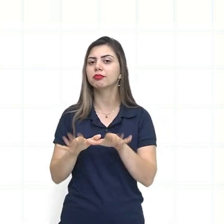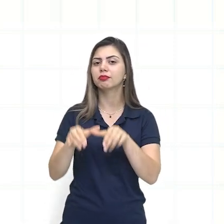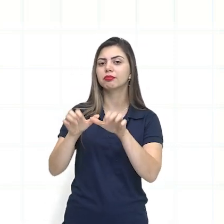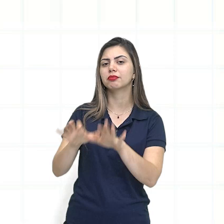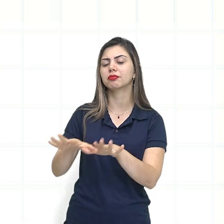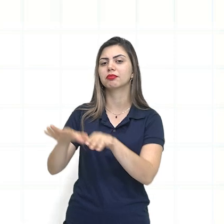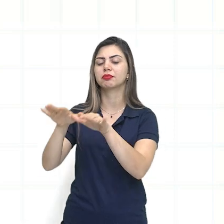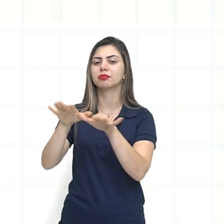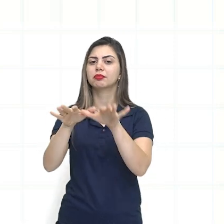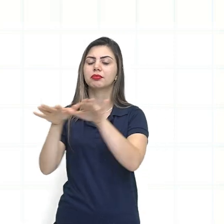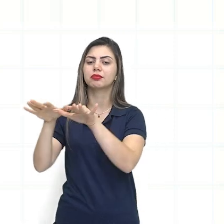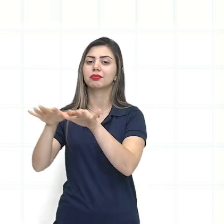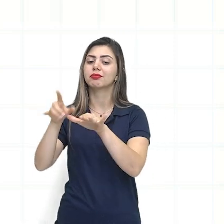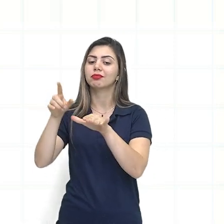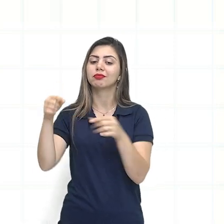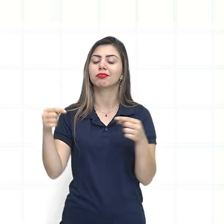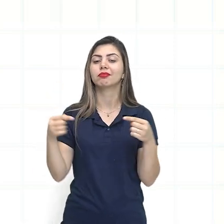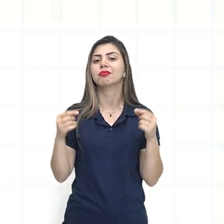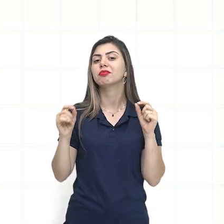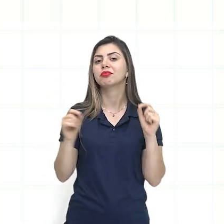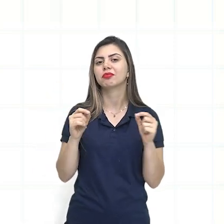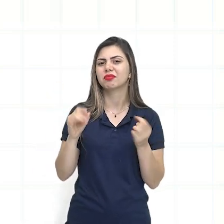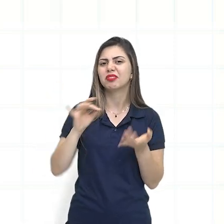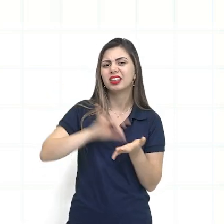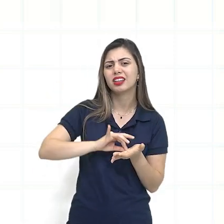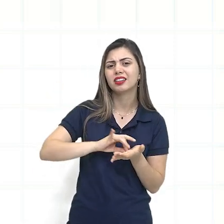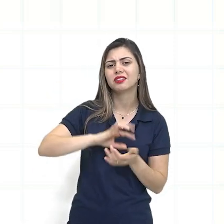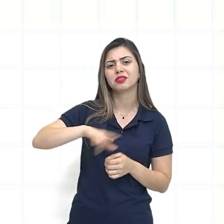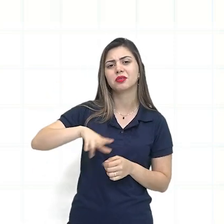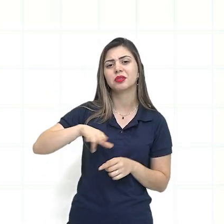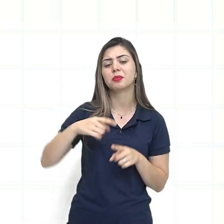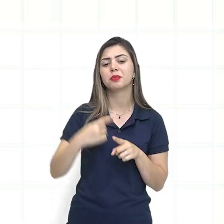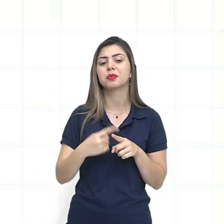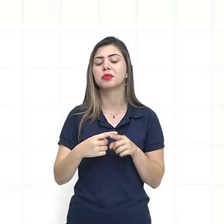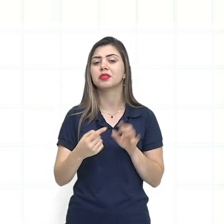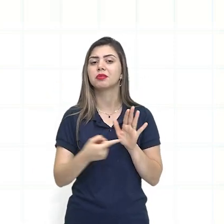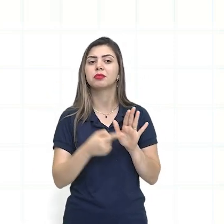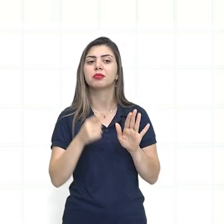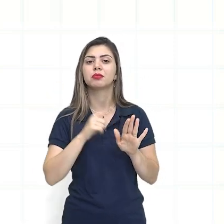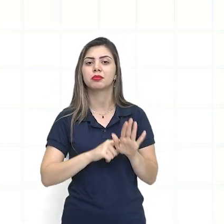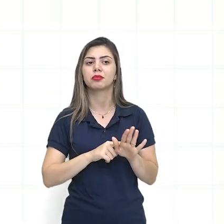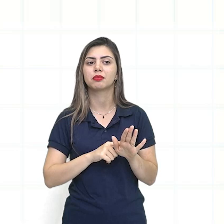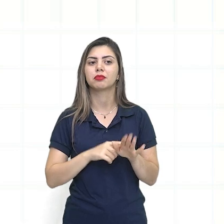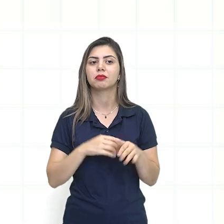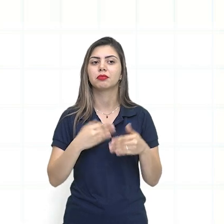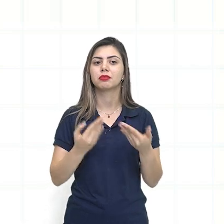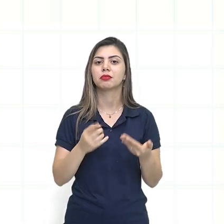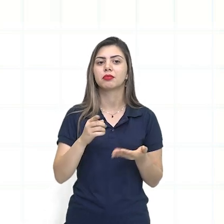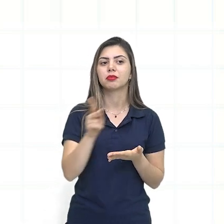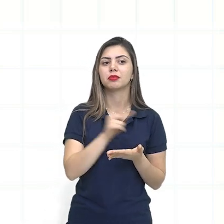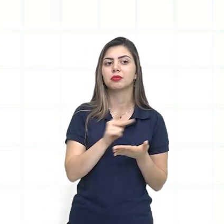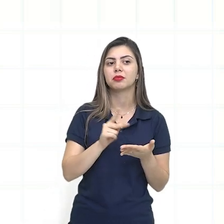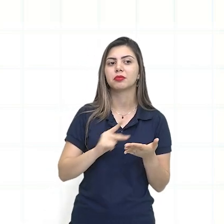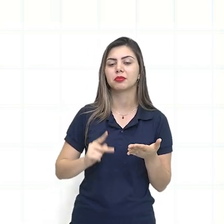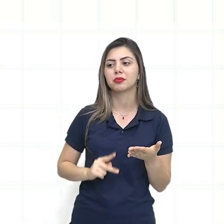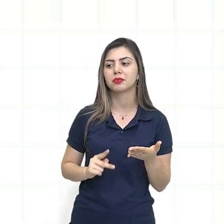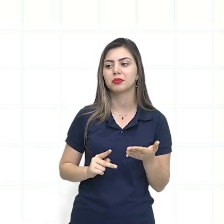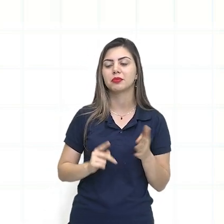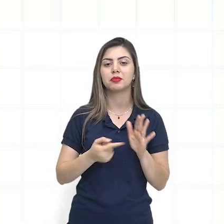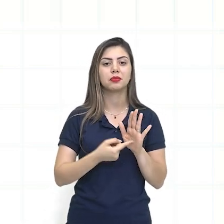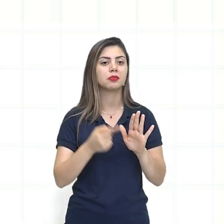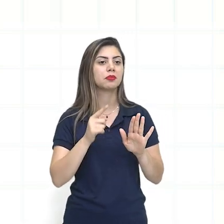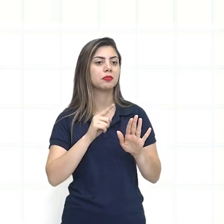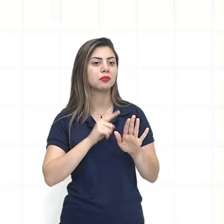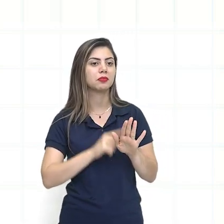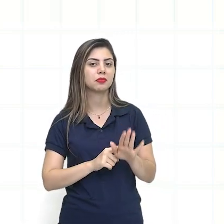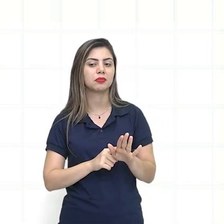pássaro, eu estou usando uma metáfora. Então, o poema é um pássaro. Eu afirmo que é um pássaro.